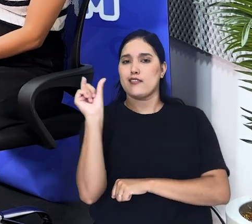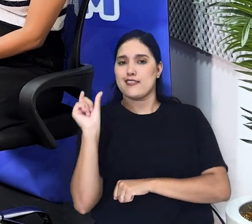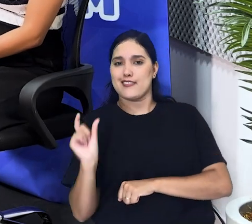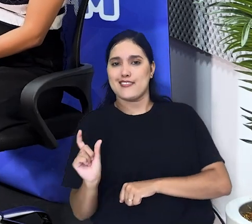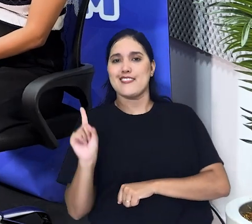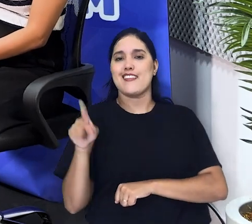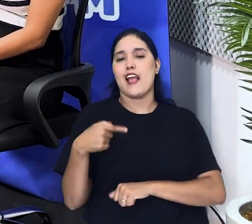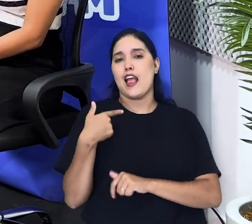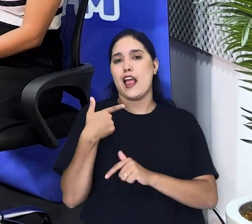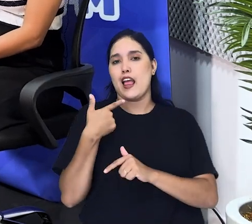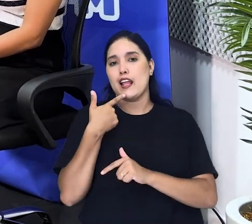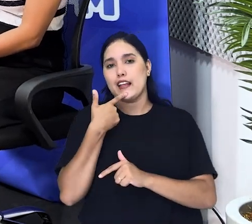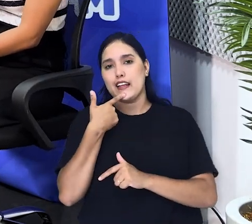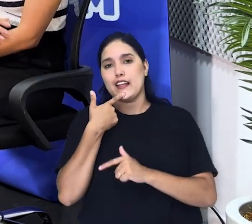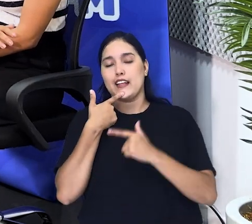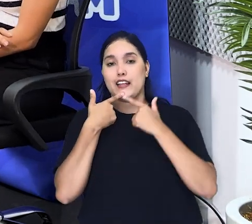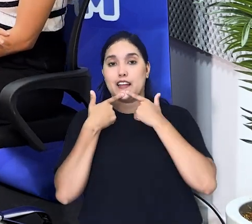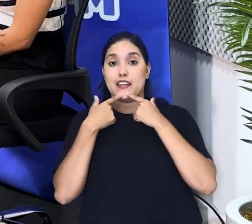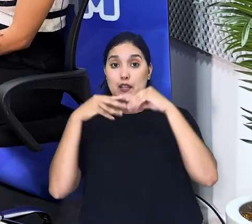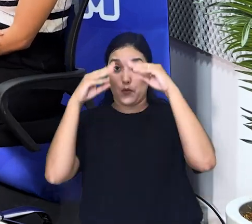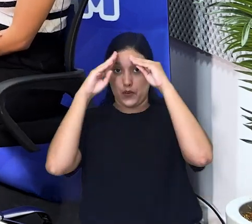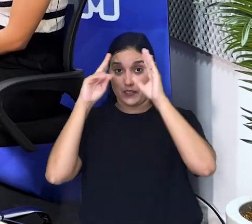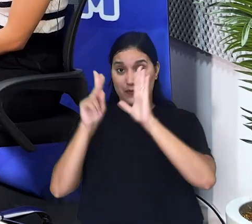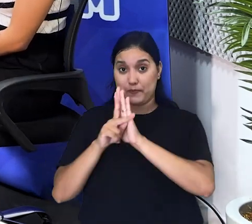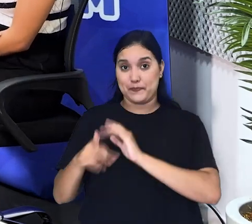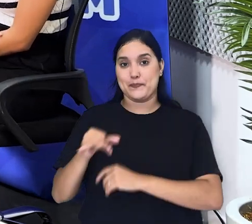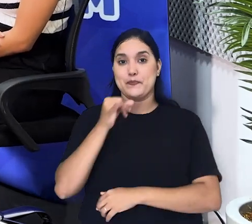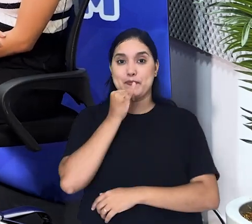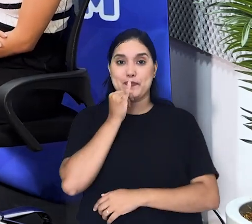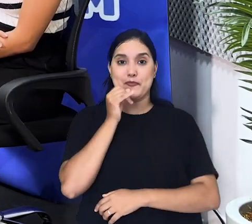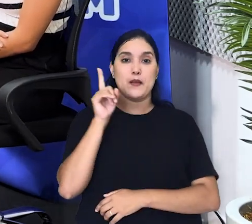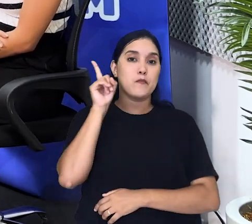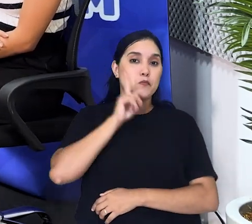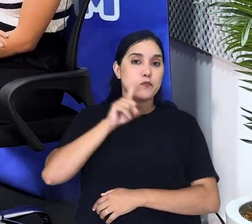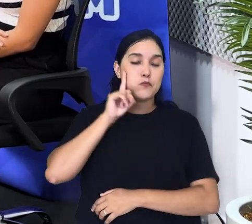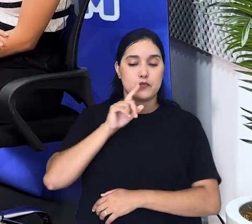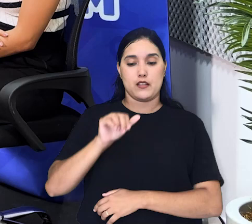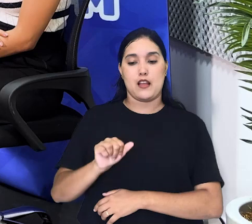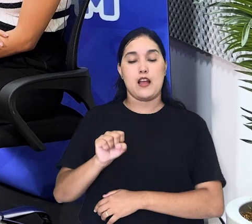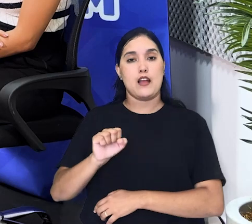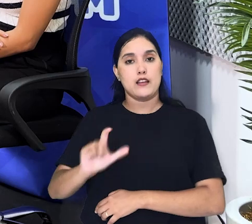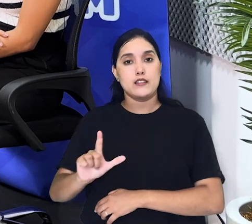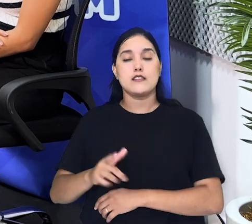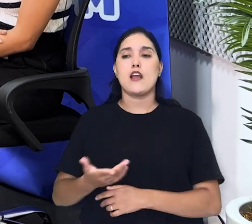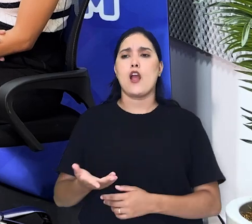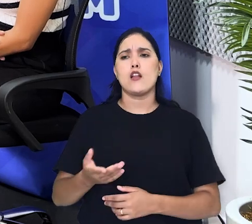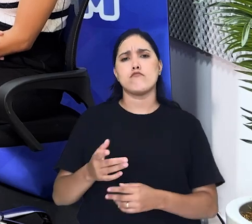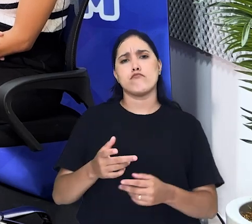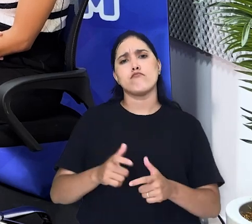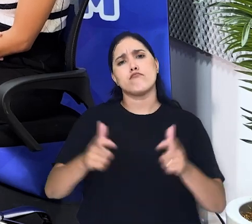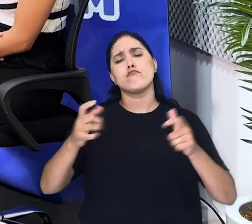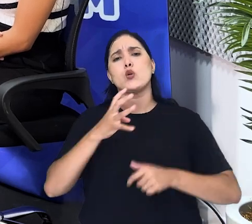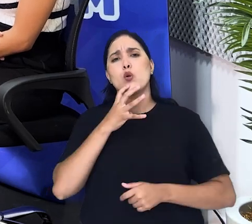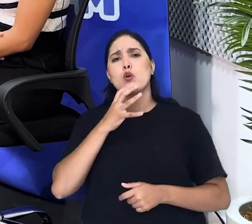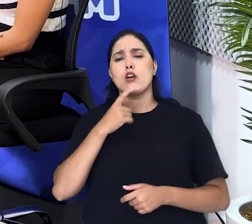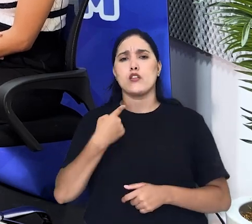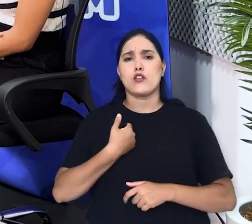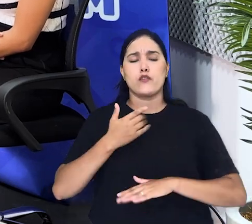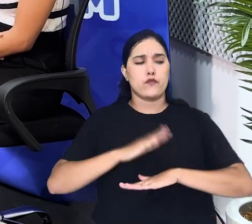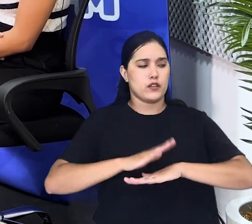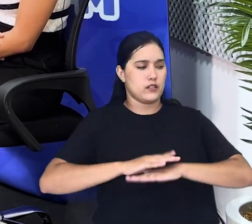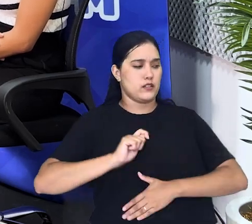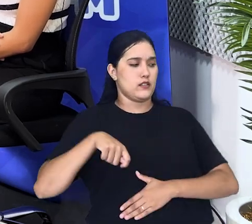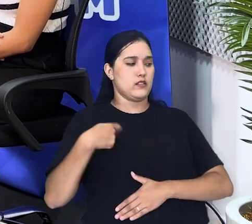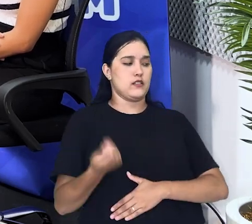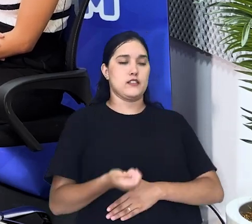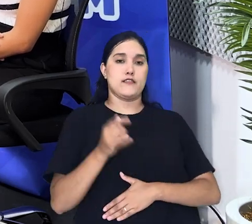toda universal. Não é universal, assim. Não é como o inglês, por exemplo, né? Que se tiver alguma convenção, né, mundial, se usa